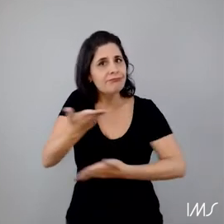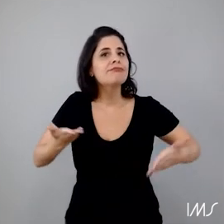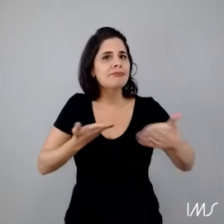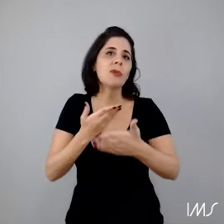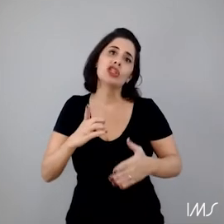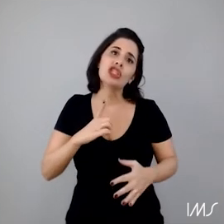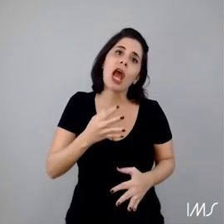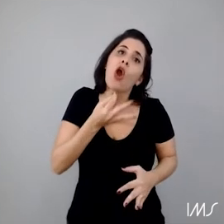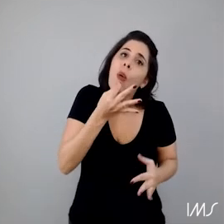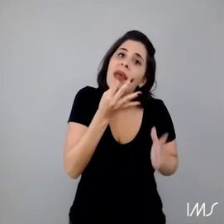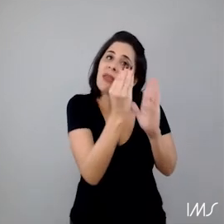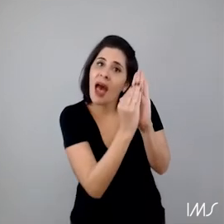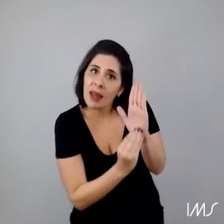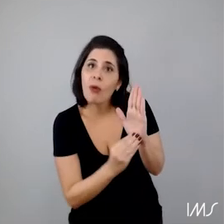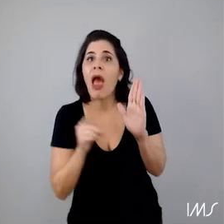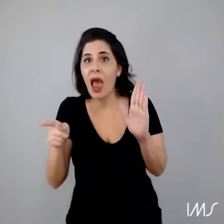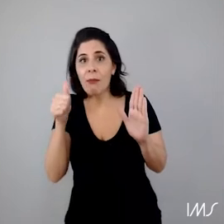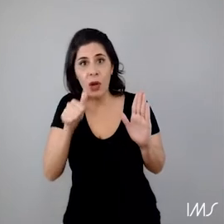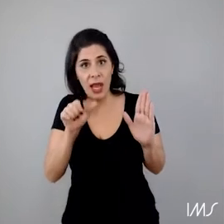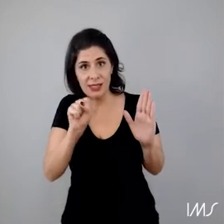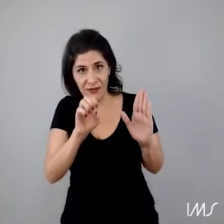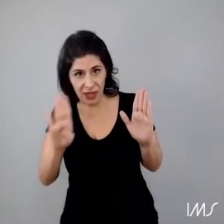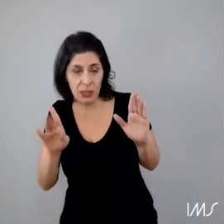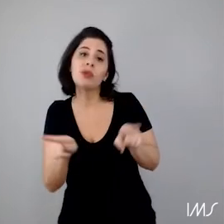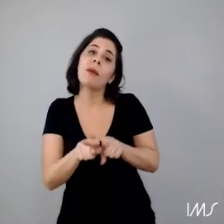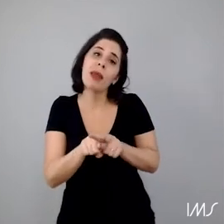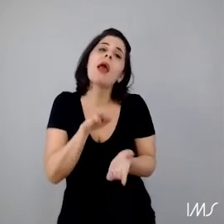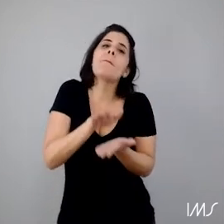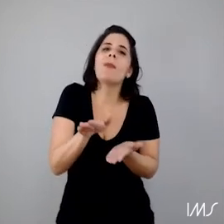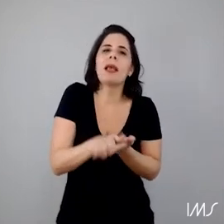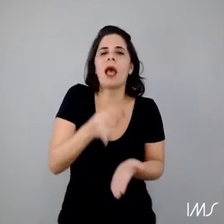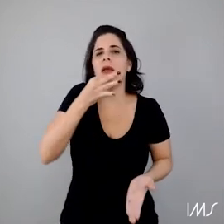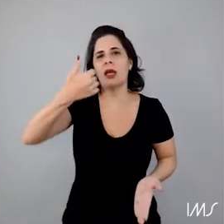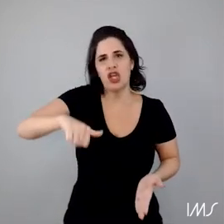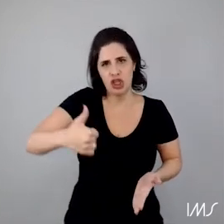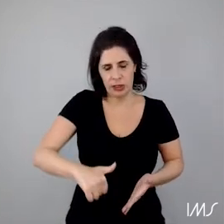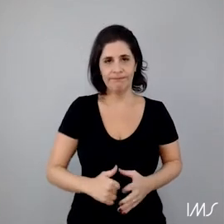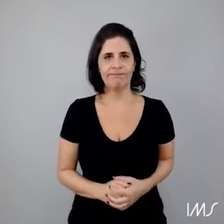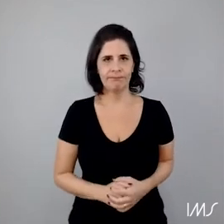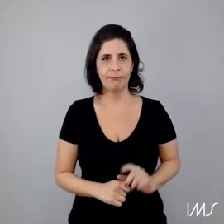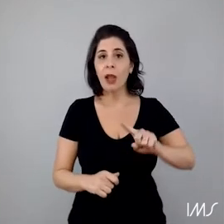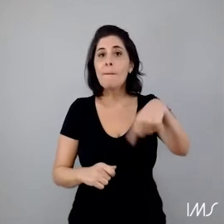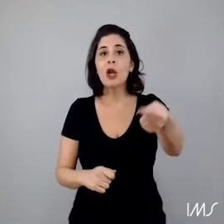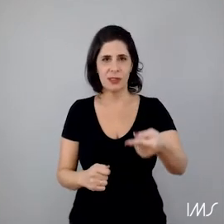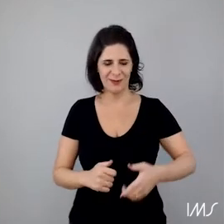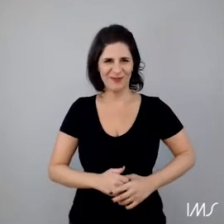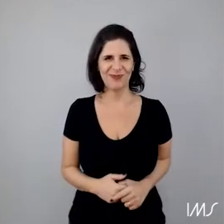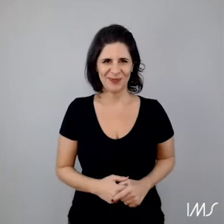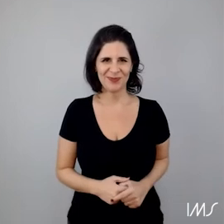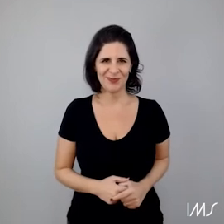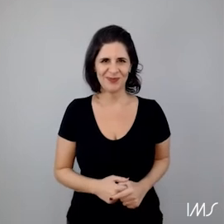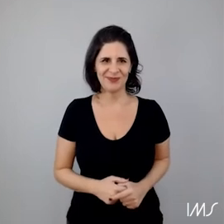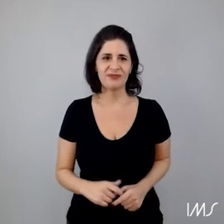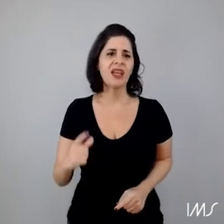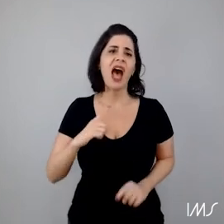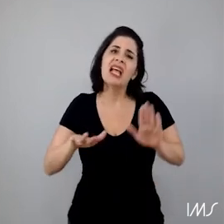Né? A próxima, por favor. É uma carta simples, mas que, nesse caso, menciona particularmente em 83, né,